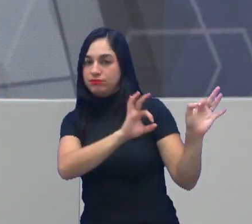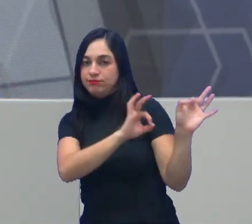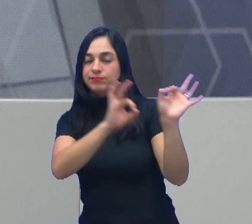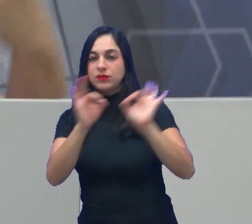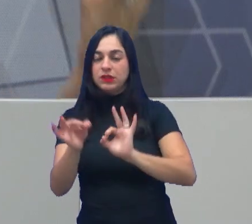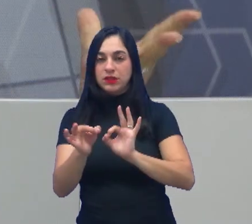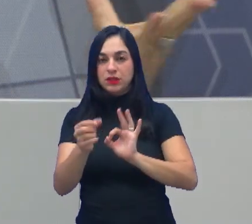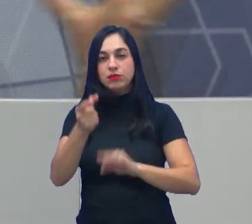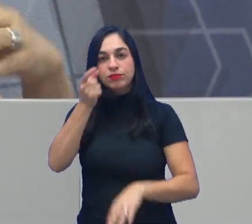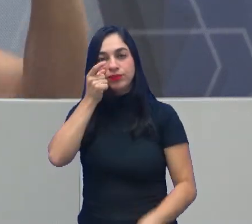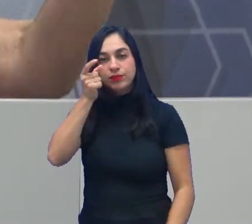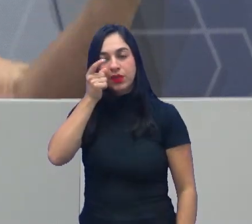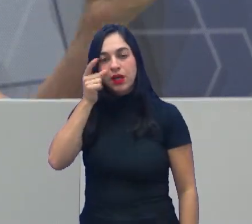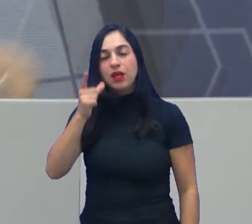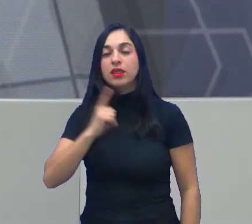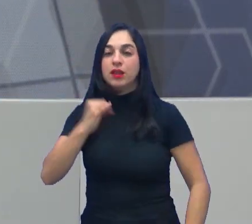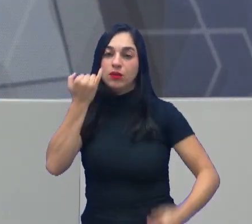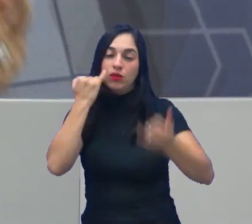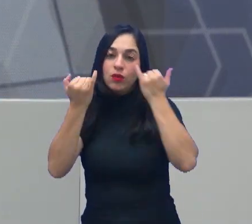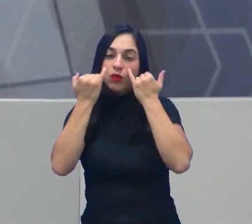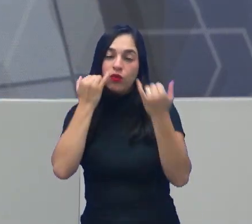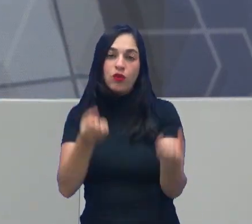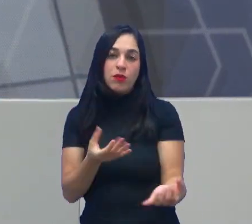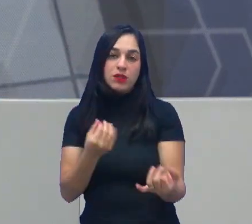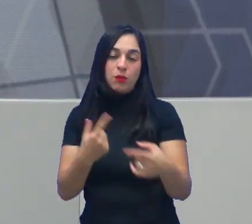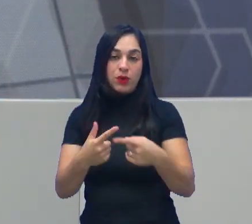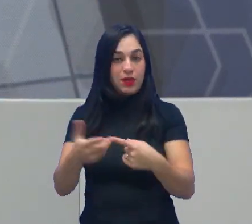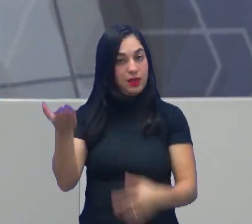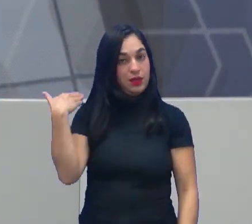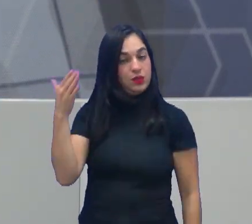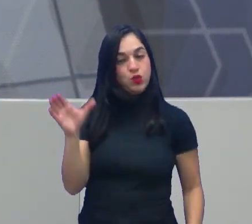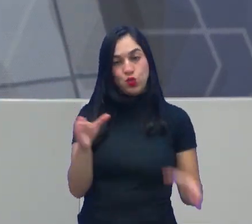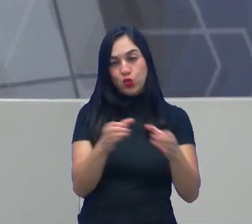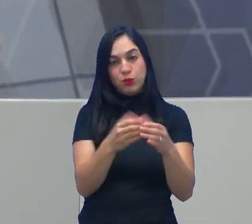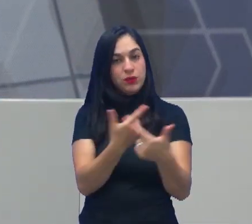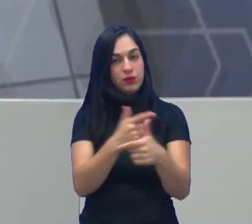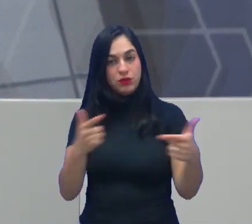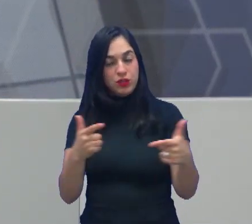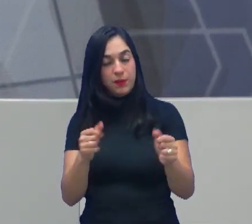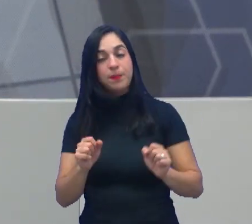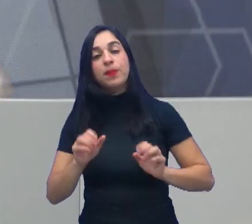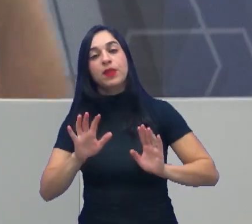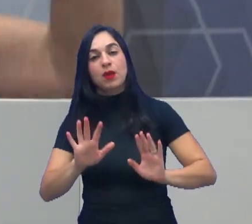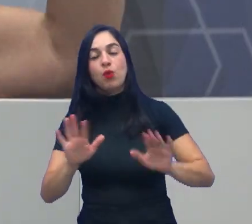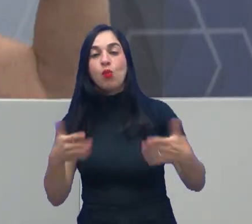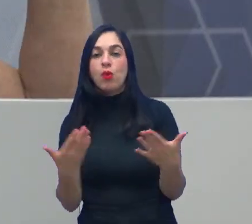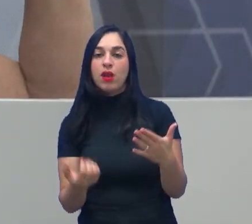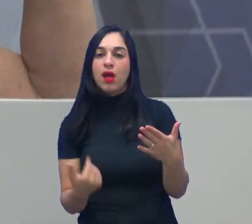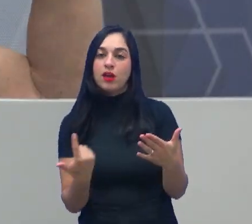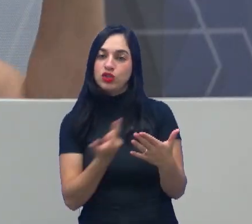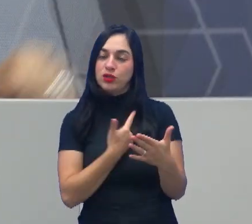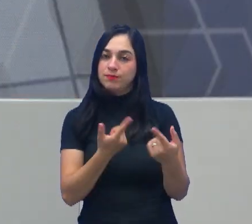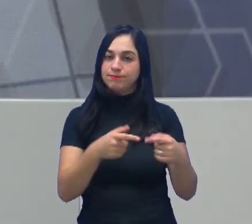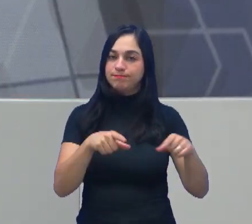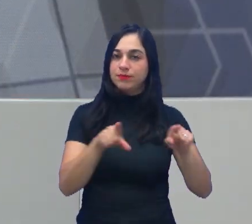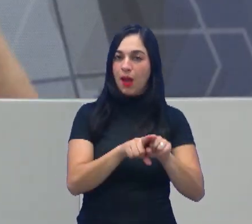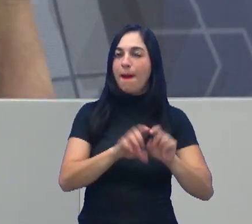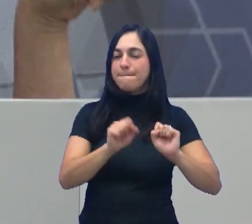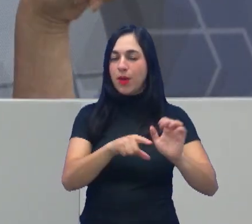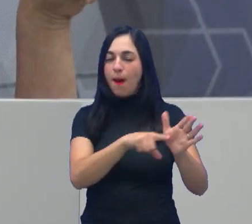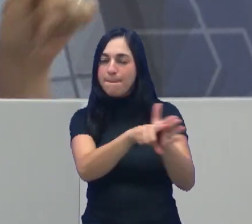ter conteúdo, porque nós não tínhamos essa equipe. E nos conteúdos, quando nós fizemos esse acordo, é só procurar os